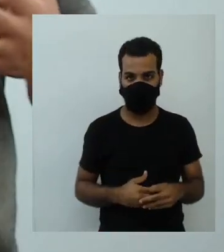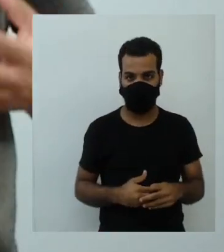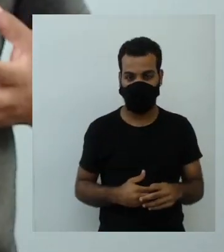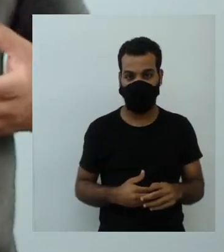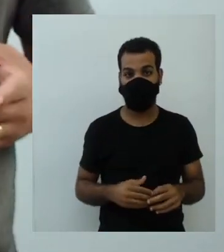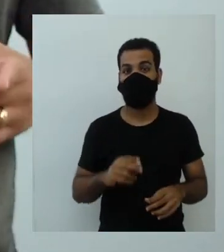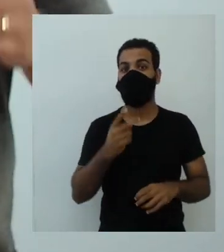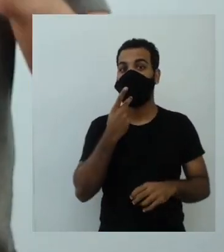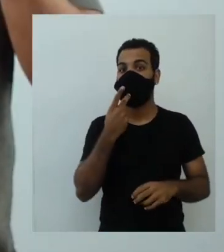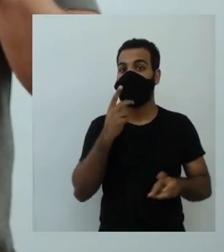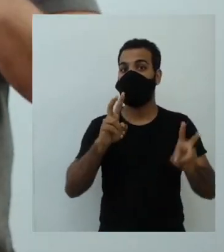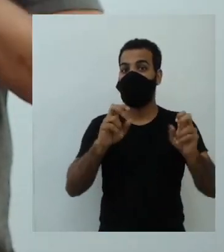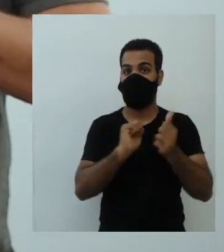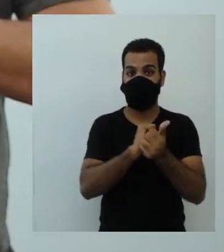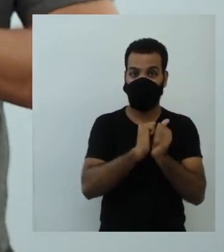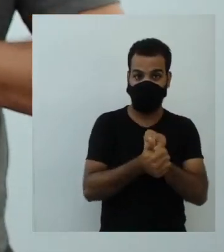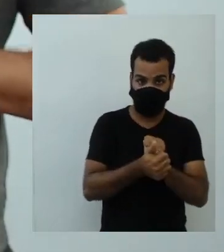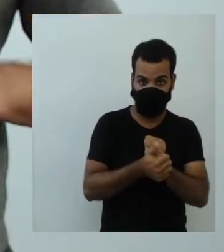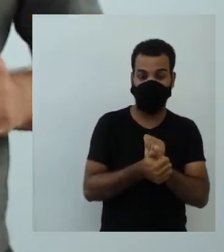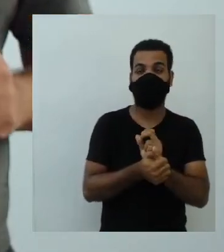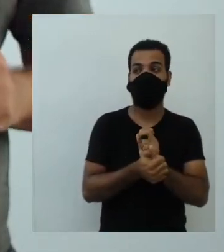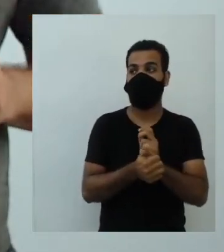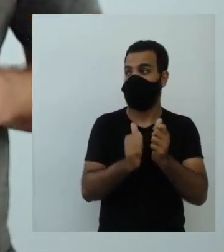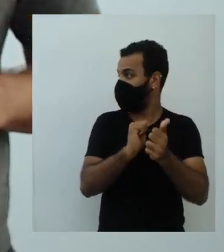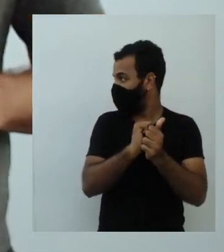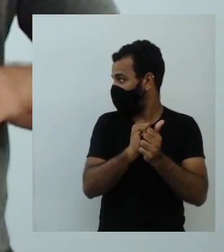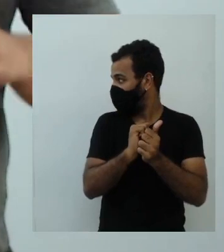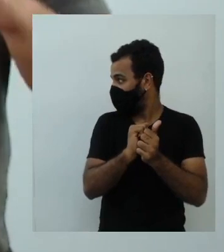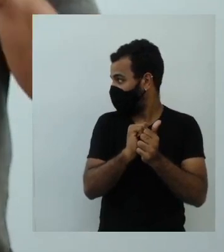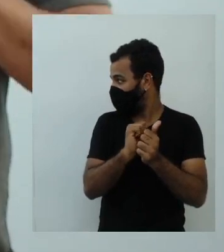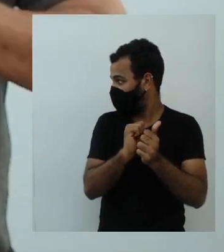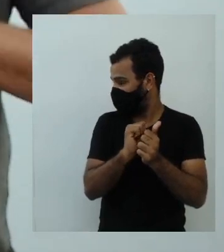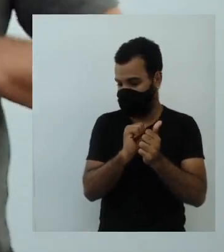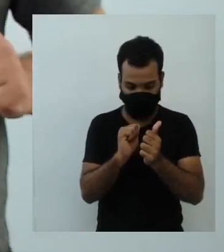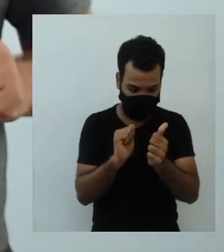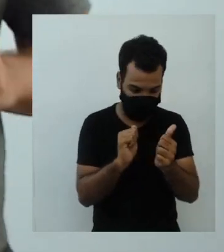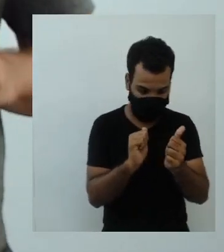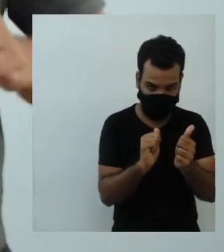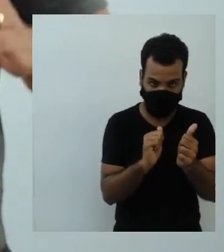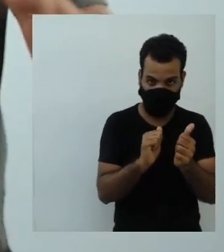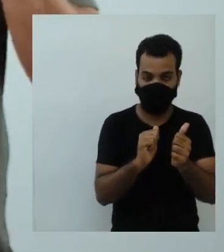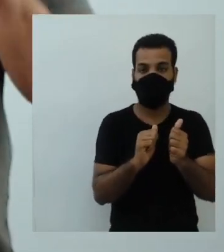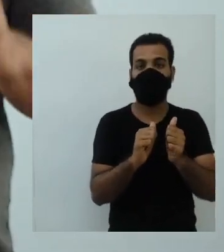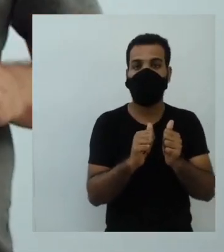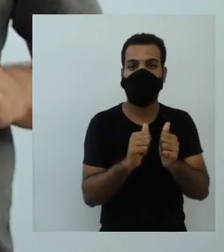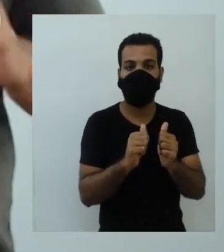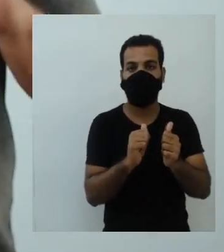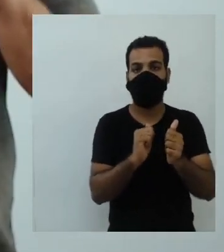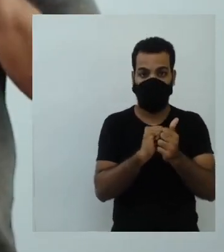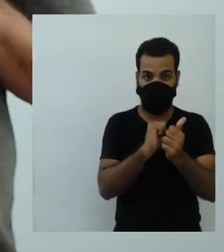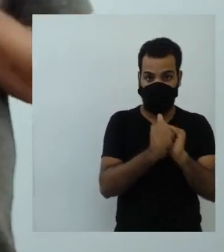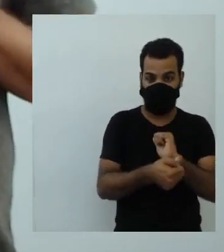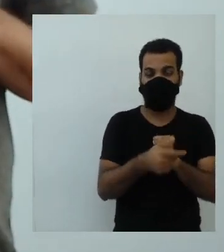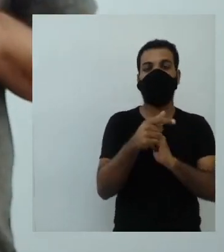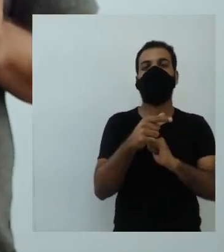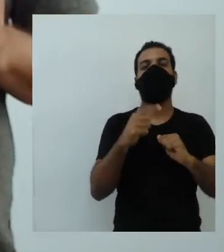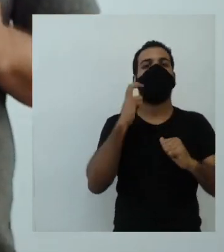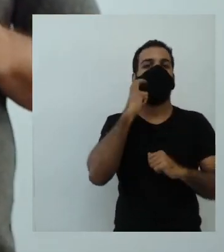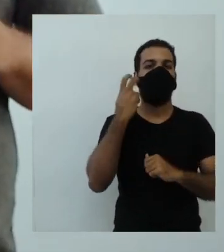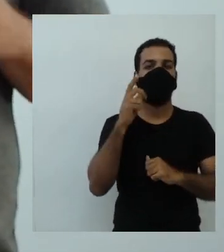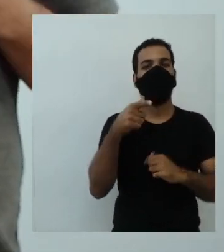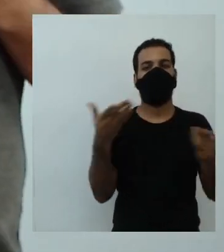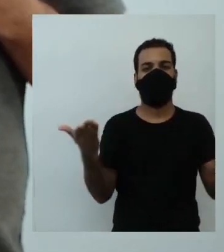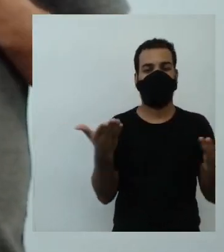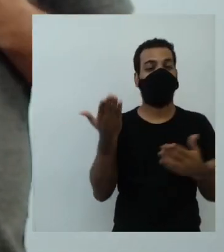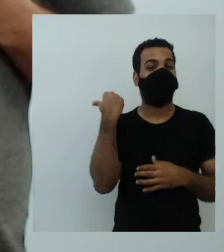o esporte, os esportes radicais e de aventura. No bimestre passado, nós falamos sobre jogo e agora